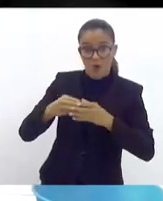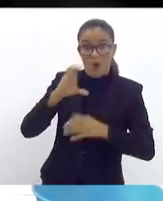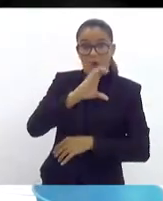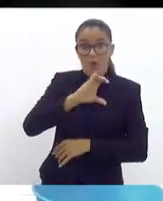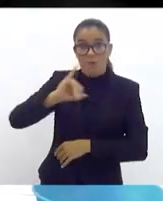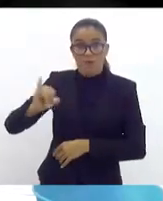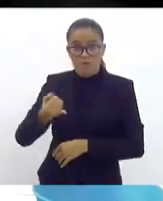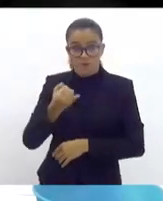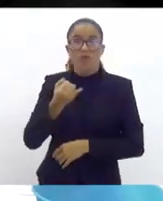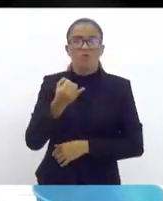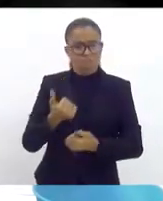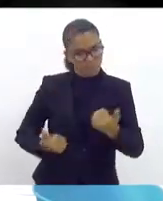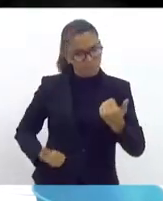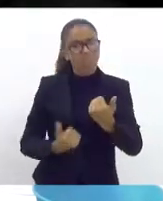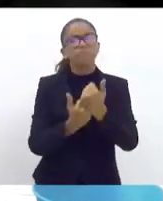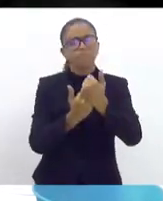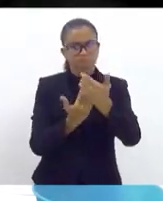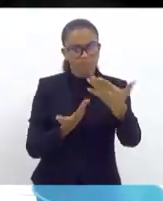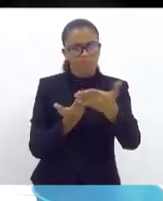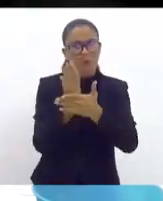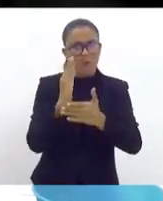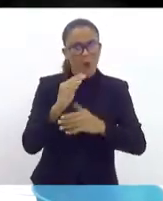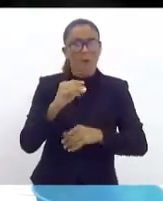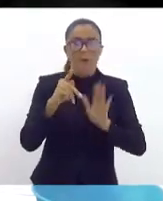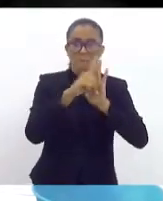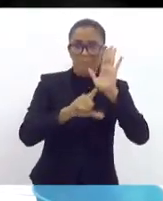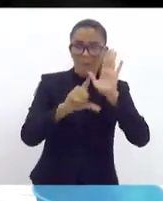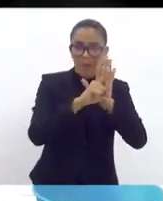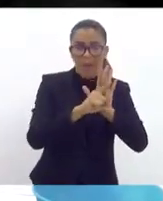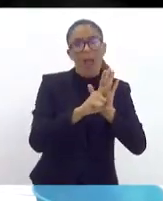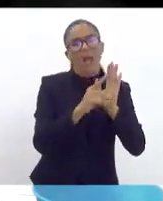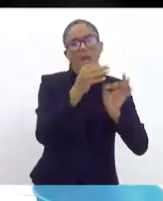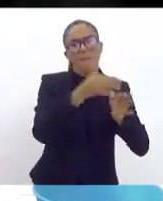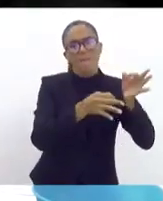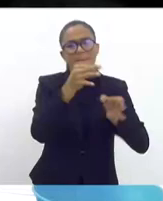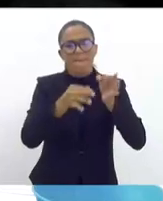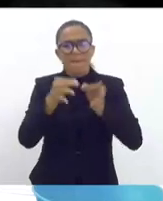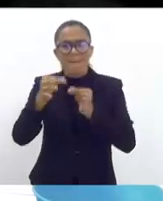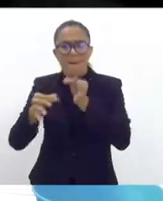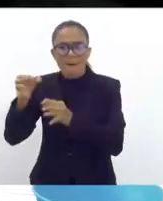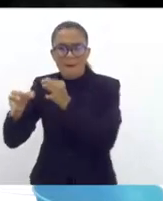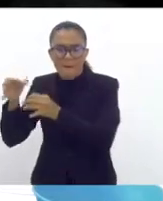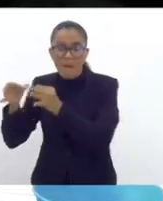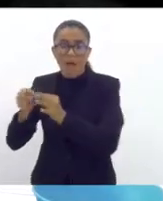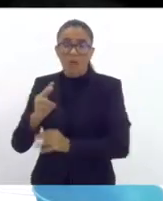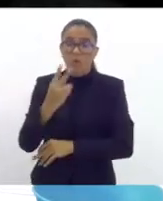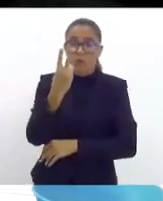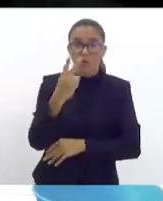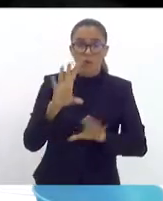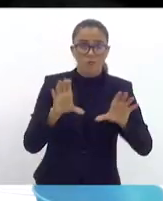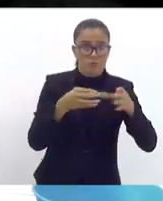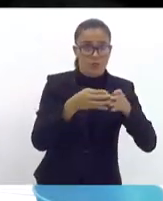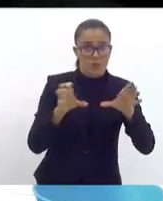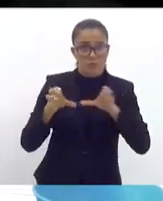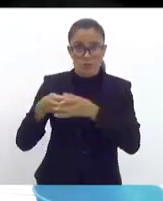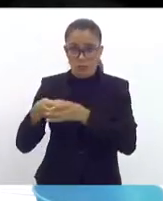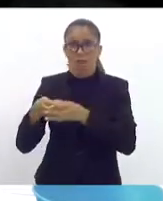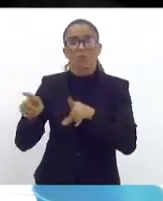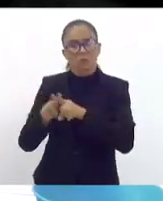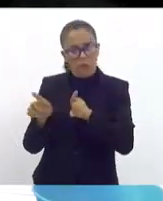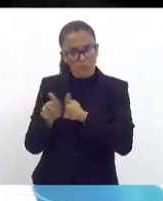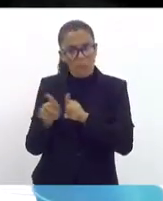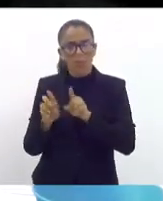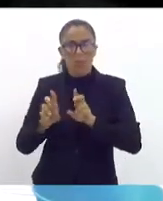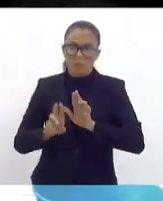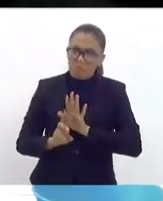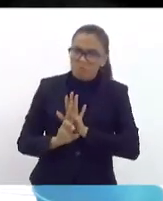deliberouvelmente por esse PL esse PL tramitou por Ultra outras duas comissões que também se manifestaram